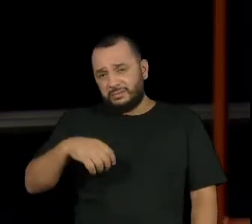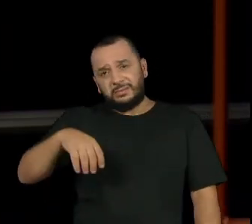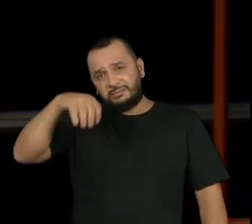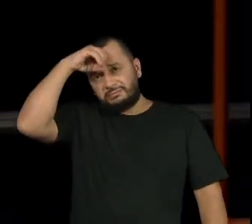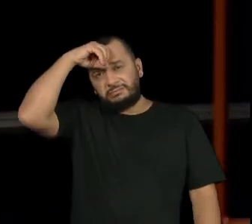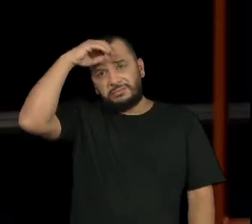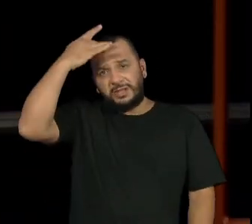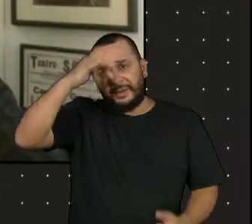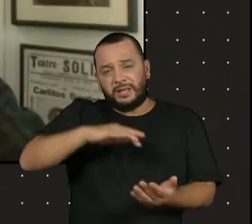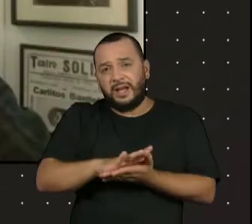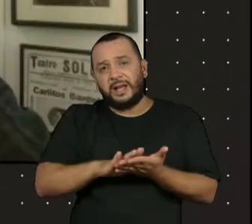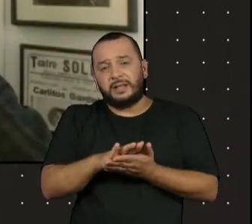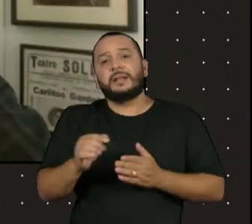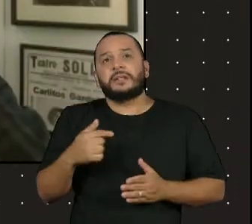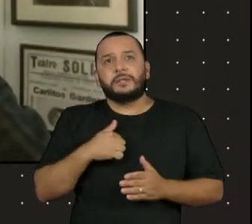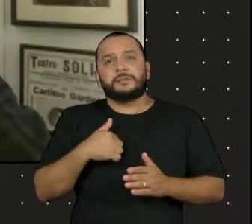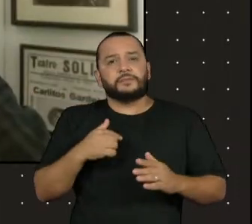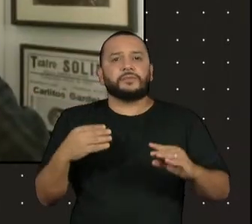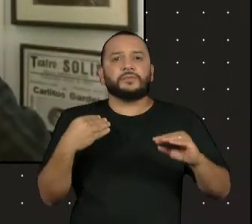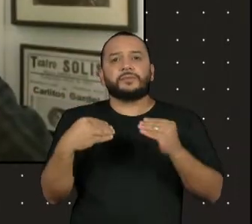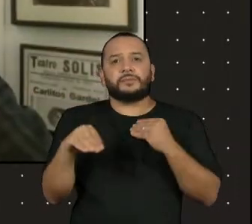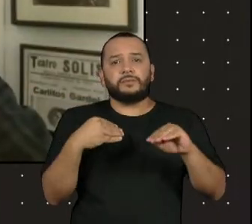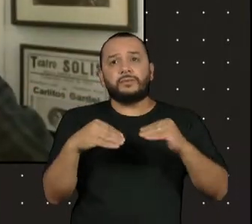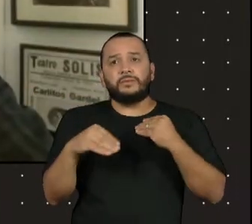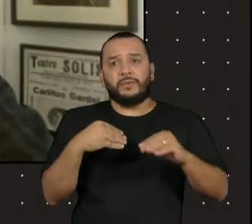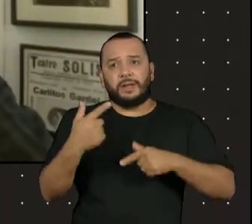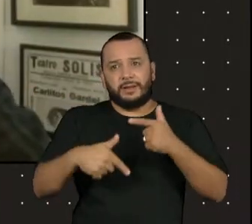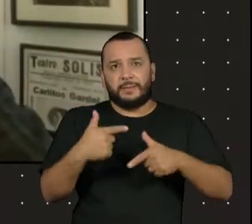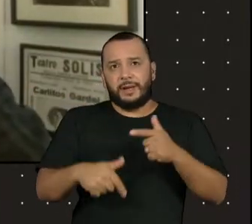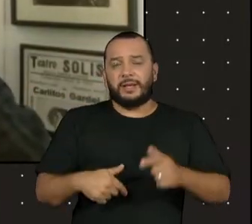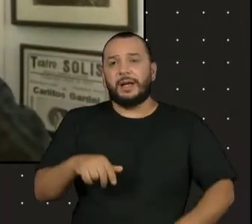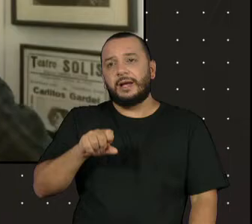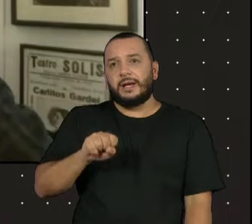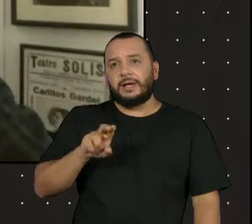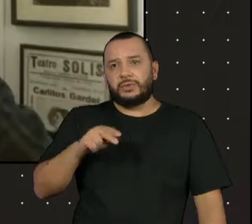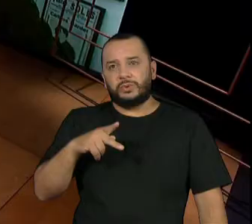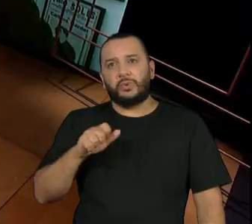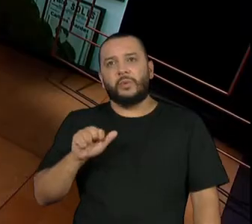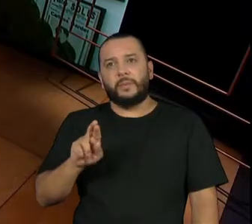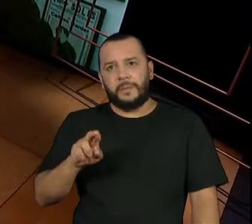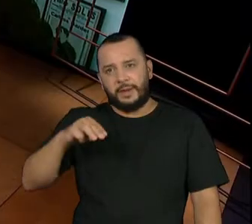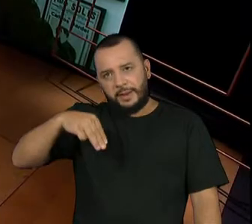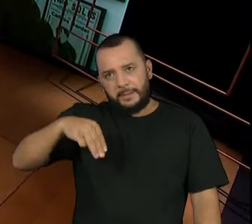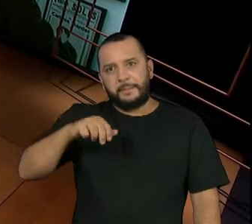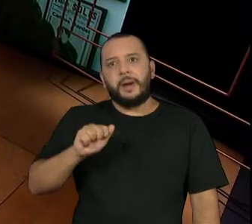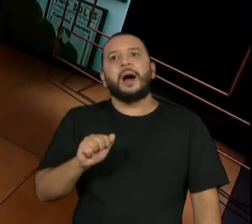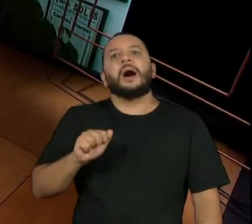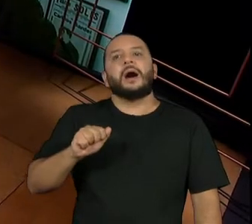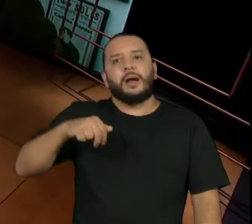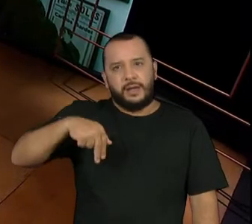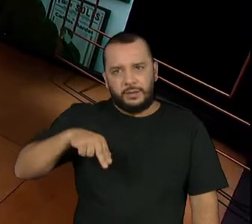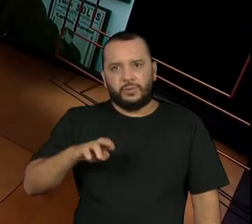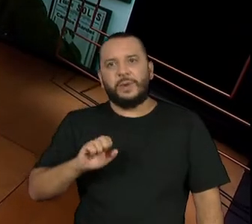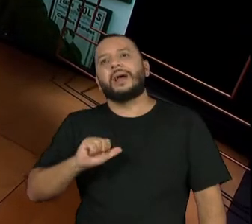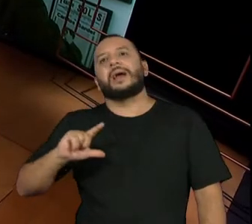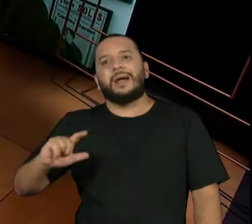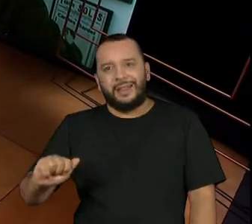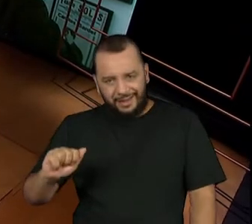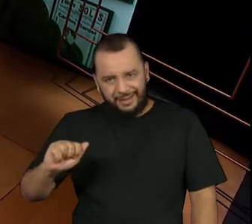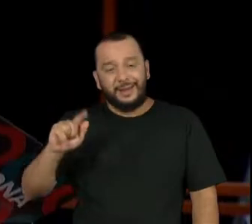colocou foi Super Manuela, branco e preto ainda, do Walter